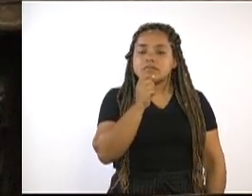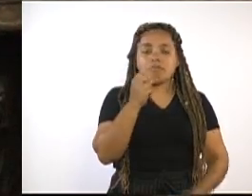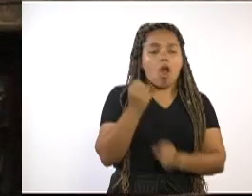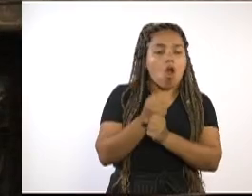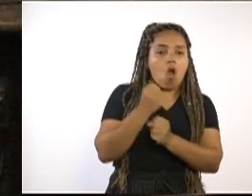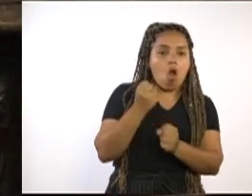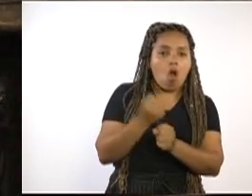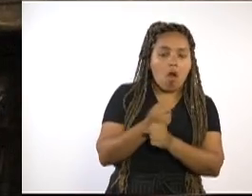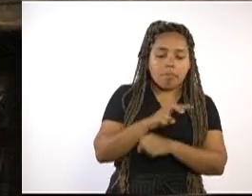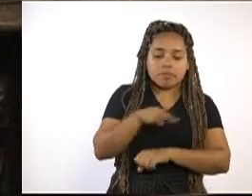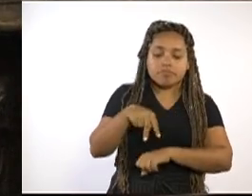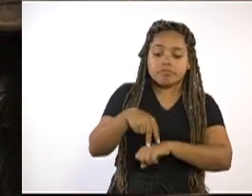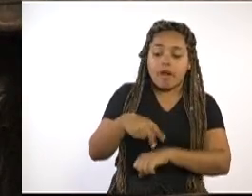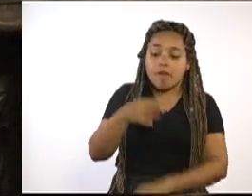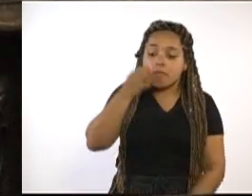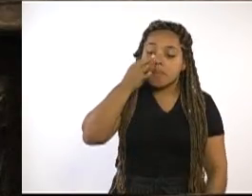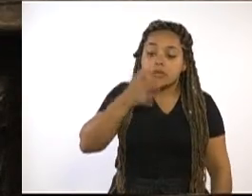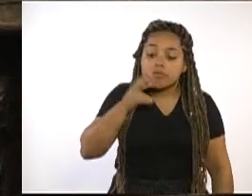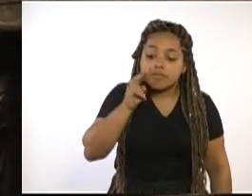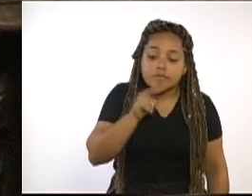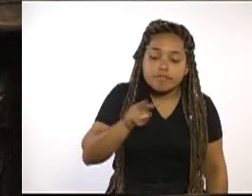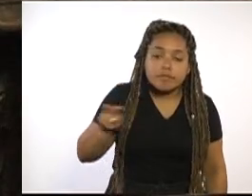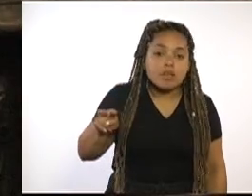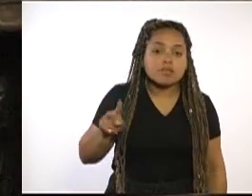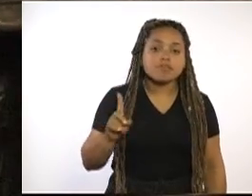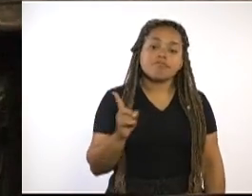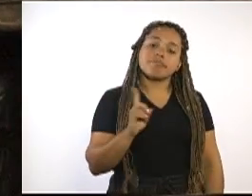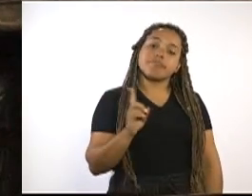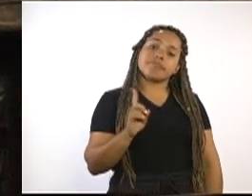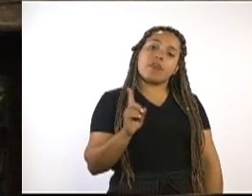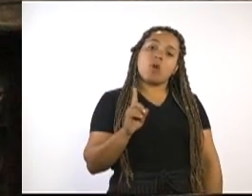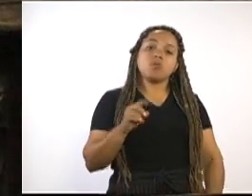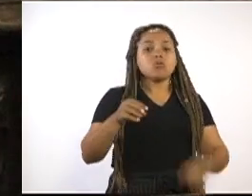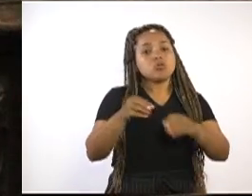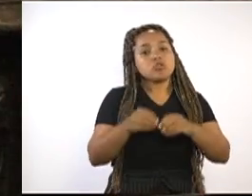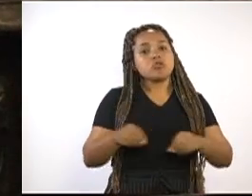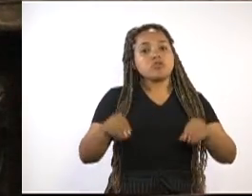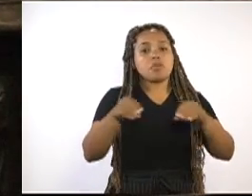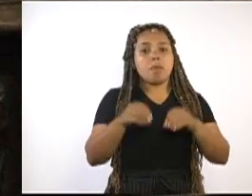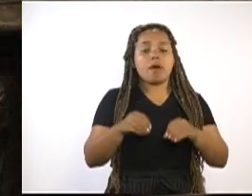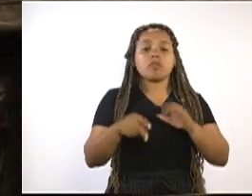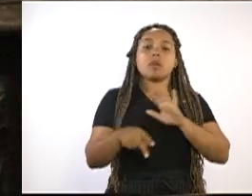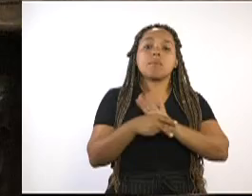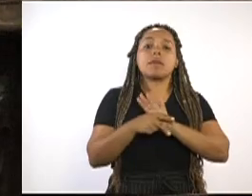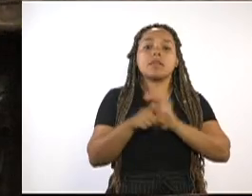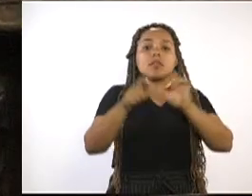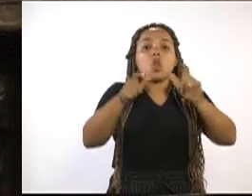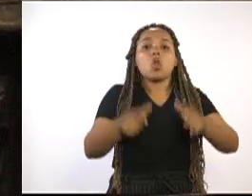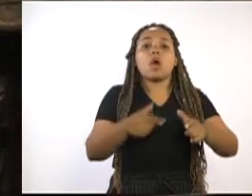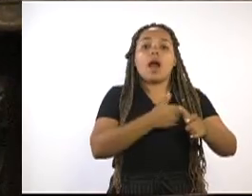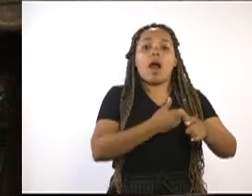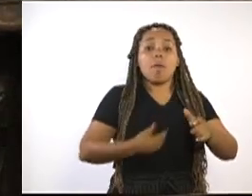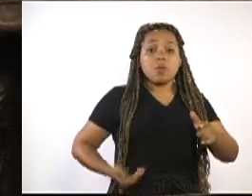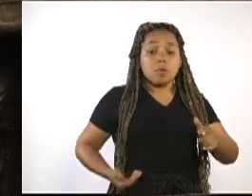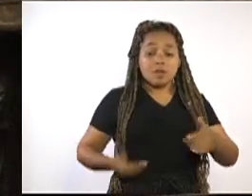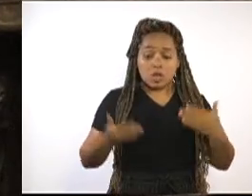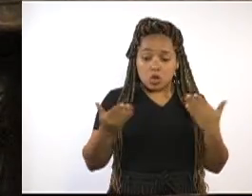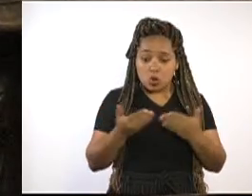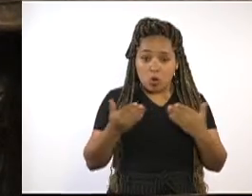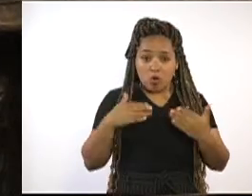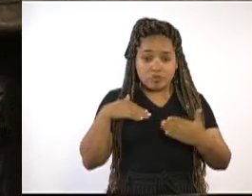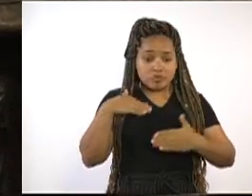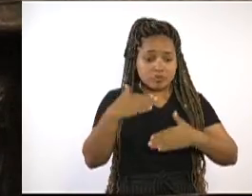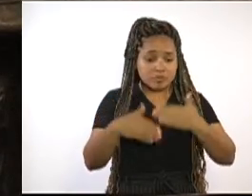construção e do ordenamento do espaço público. E hoje nós estamos vendo estas